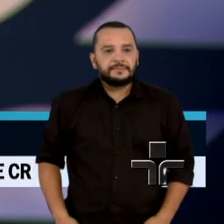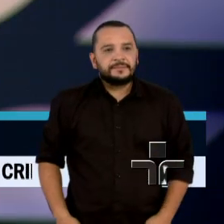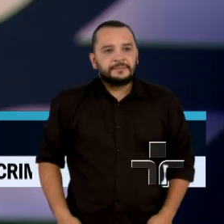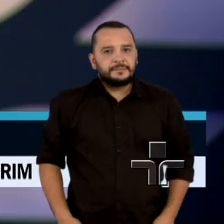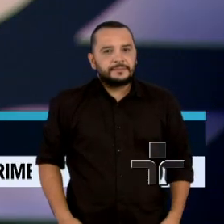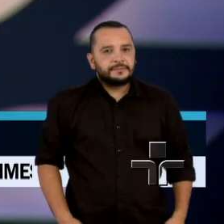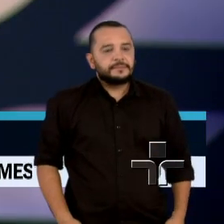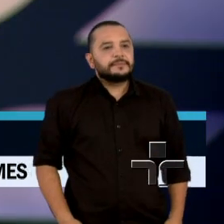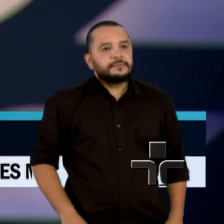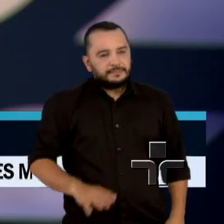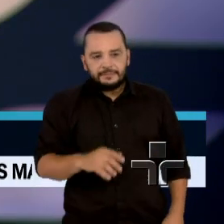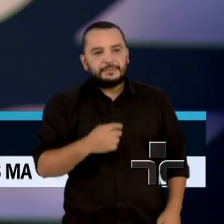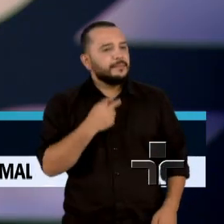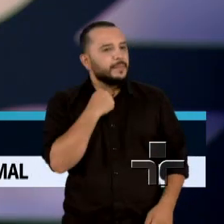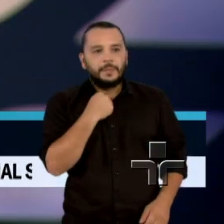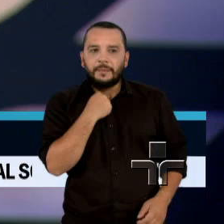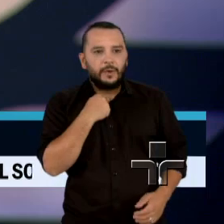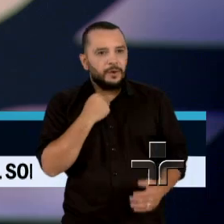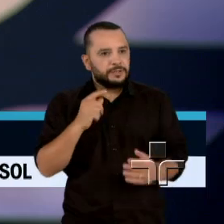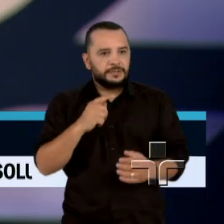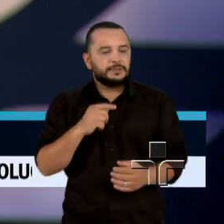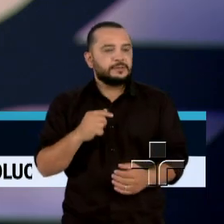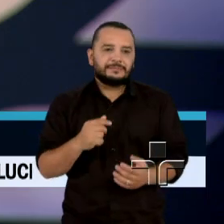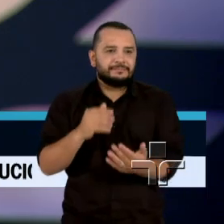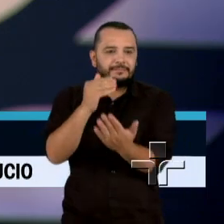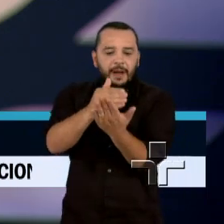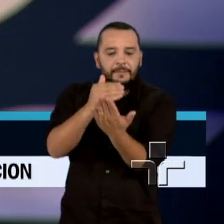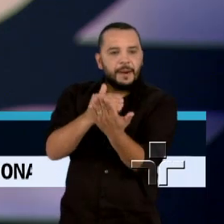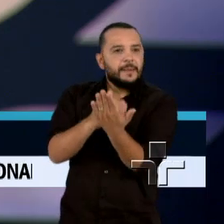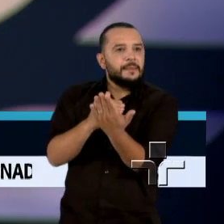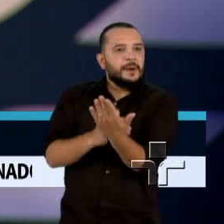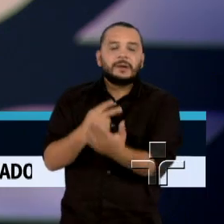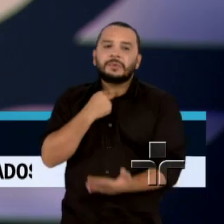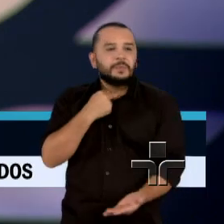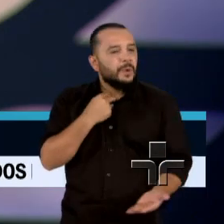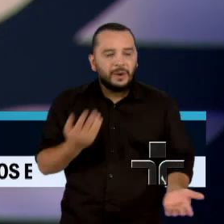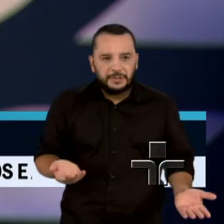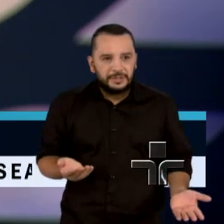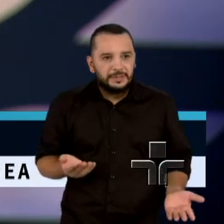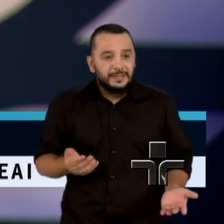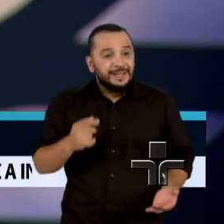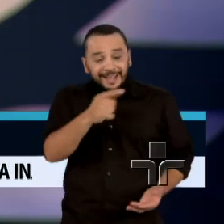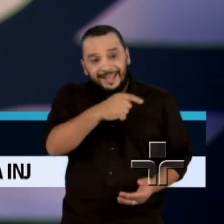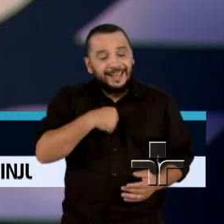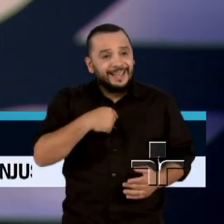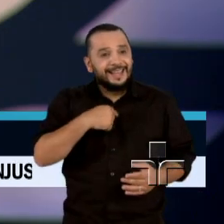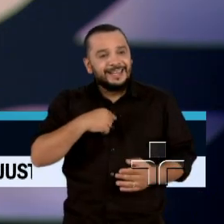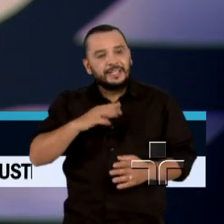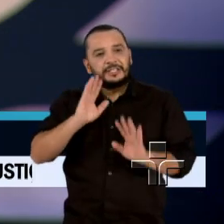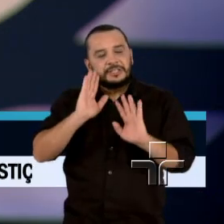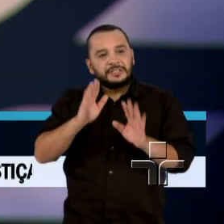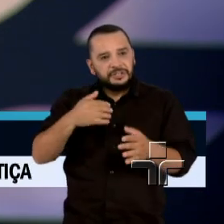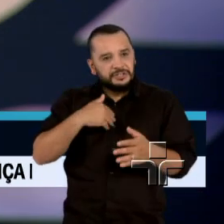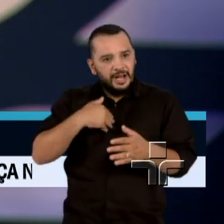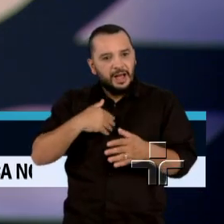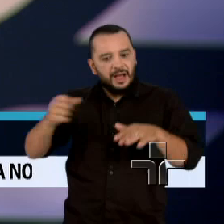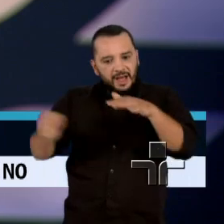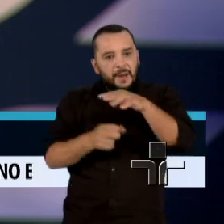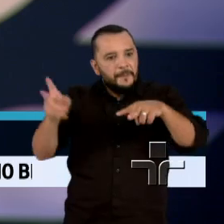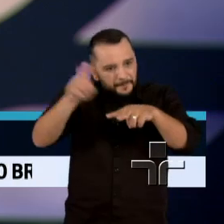Não deveria ter esse registro. Né? Ele não foi nem, na verdade, denunciado, quer dizer, foi um erro